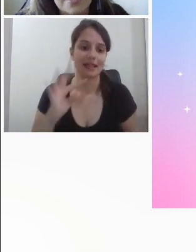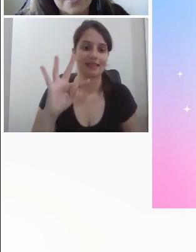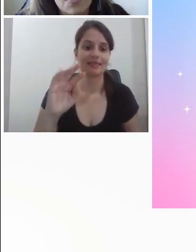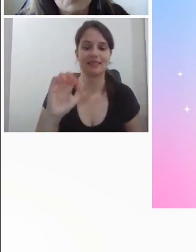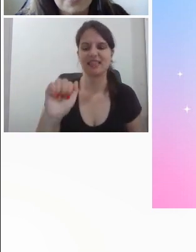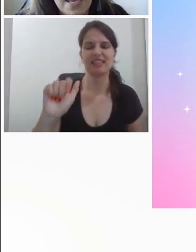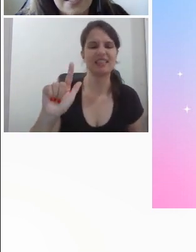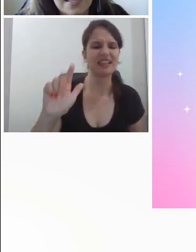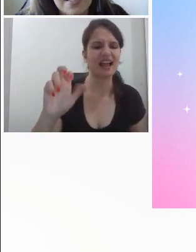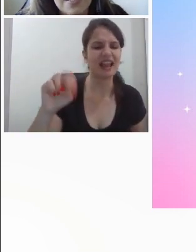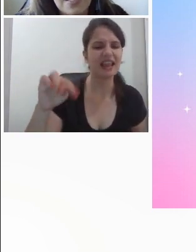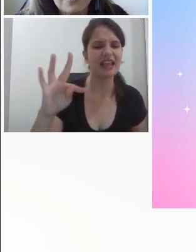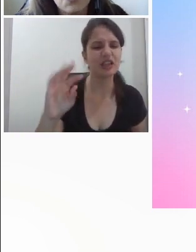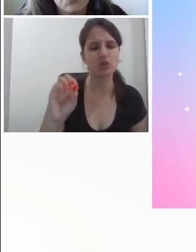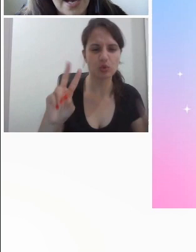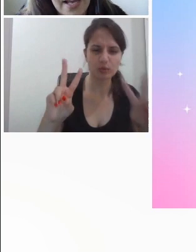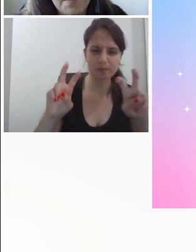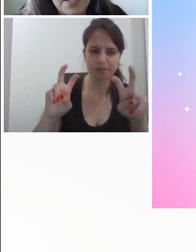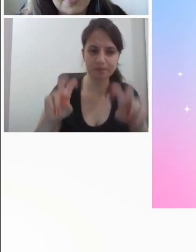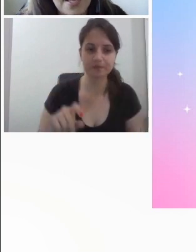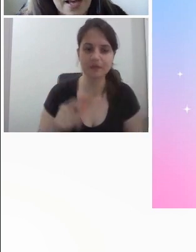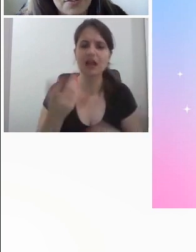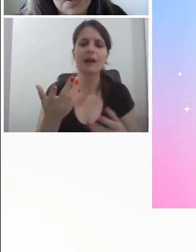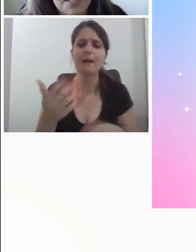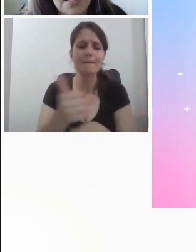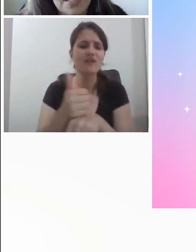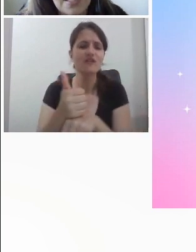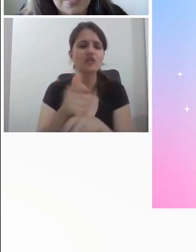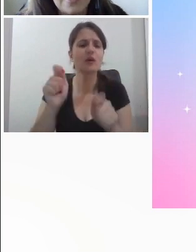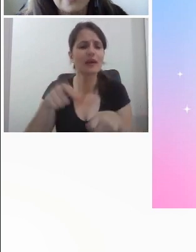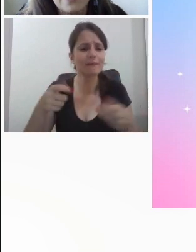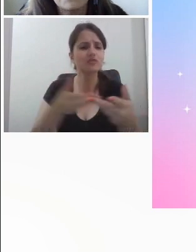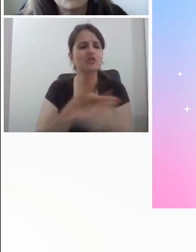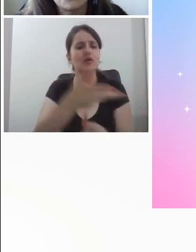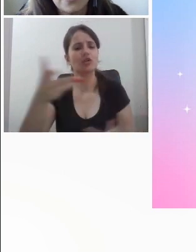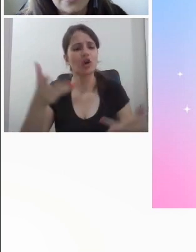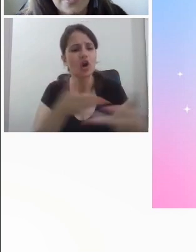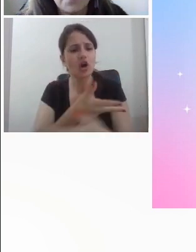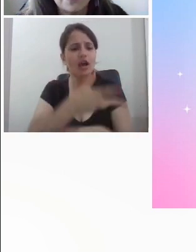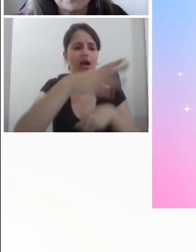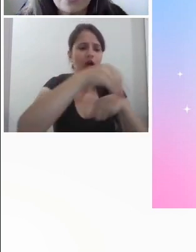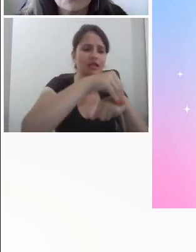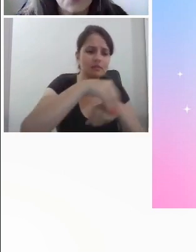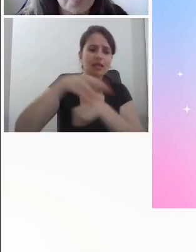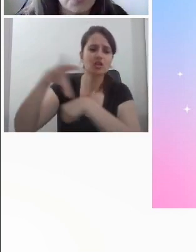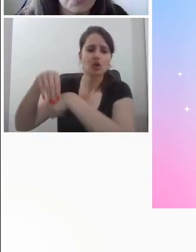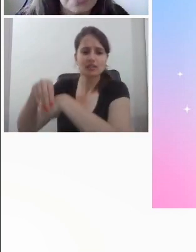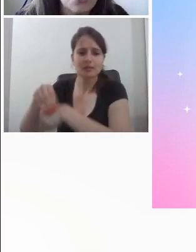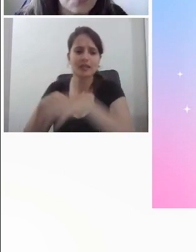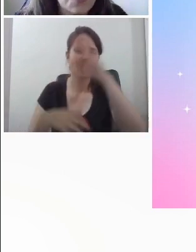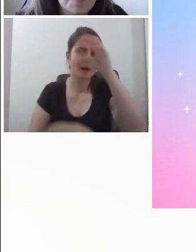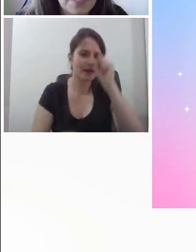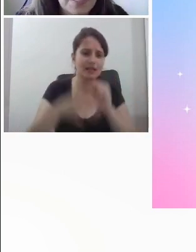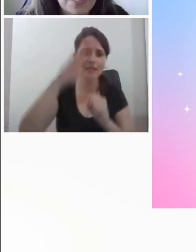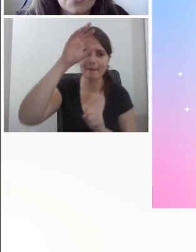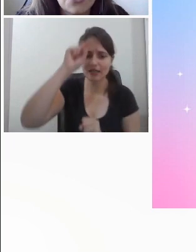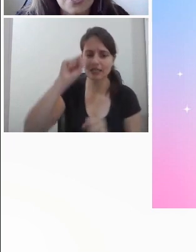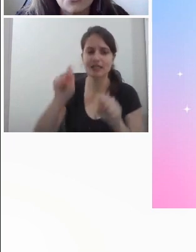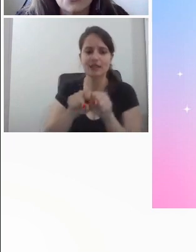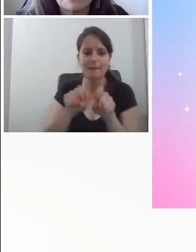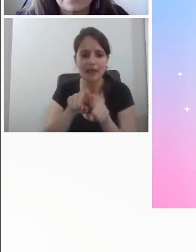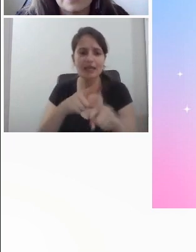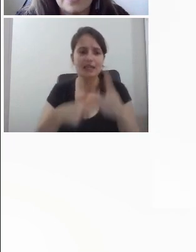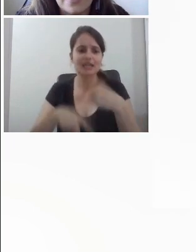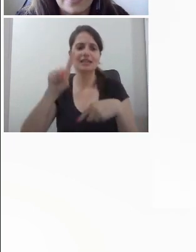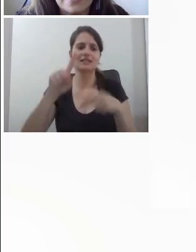profissionais que conseguem trocar aprendizado e evoluir e aprender de forma coletiva